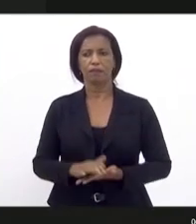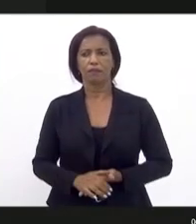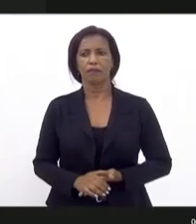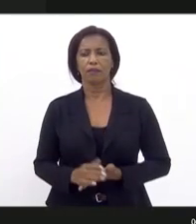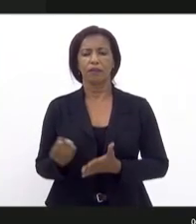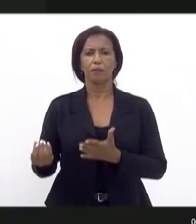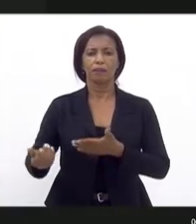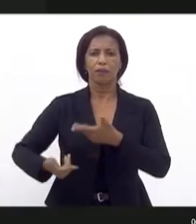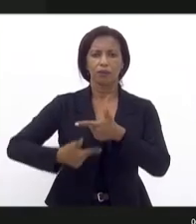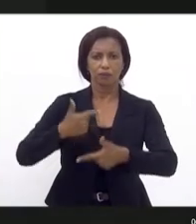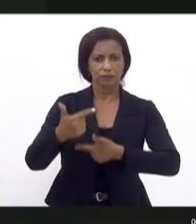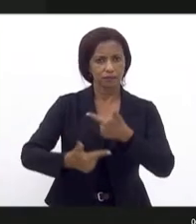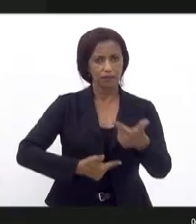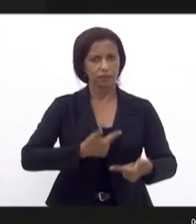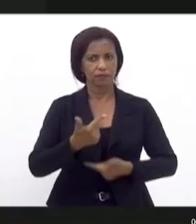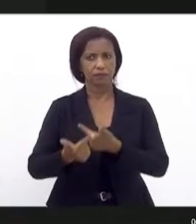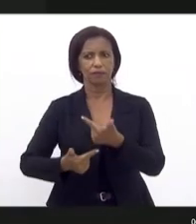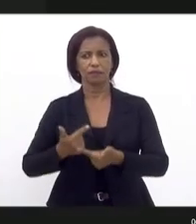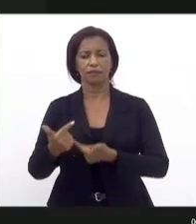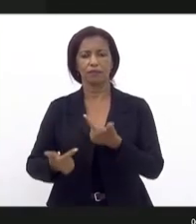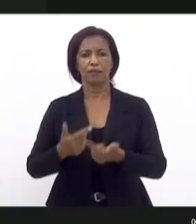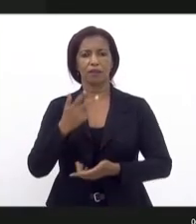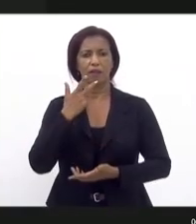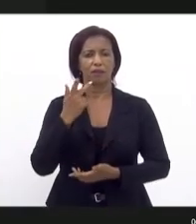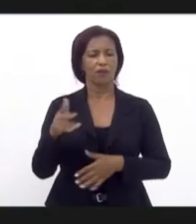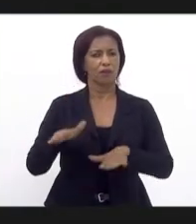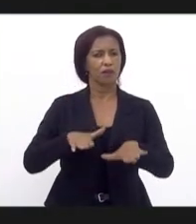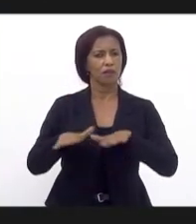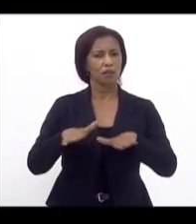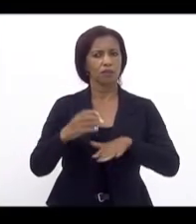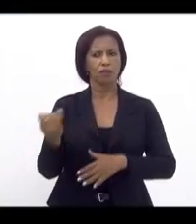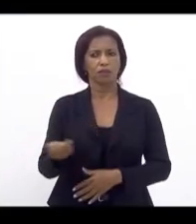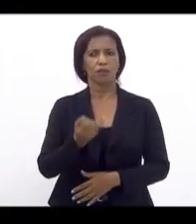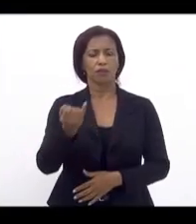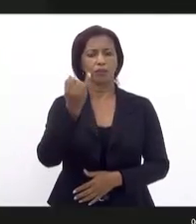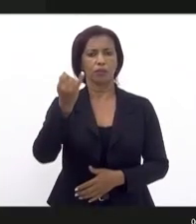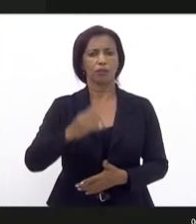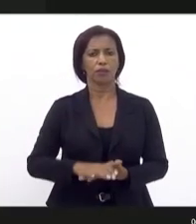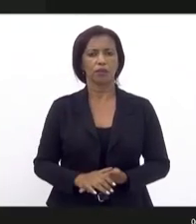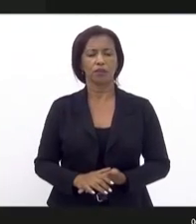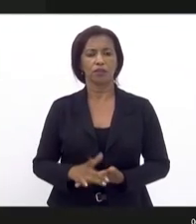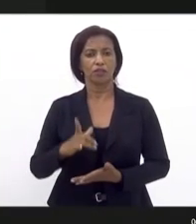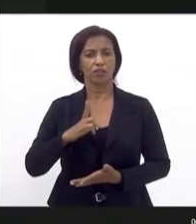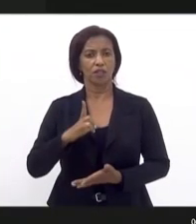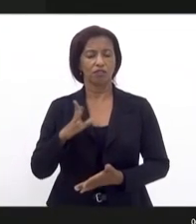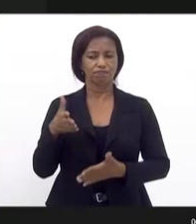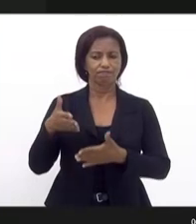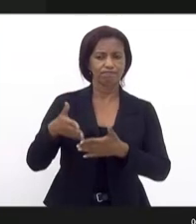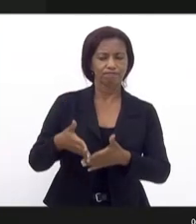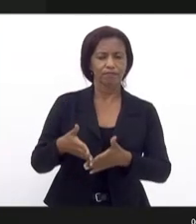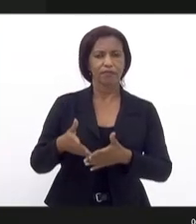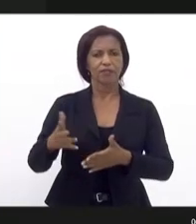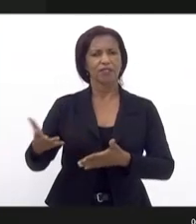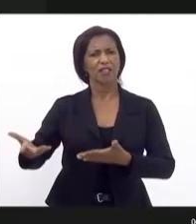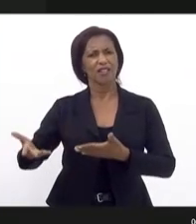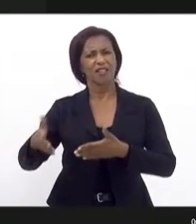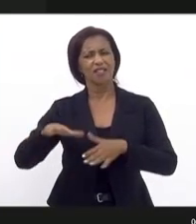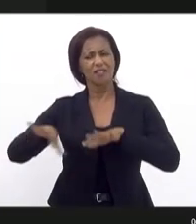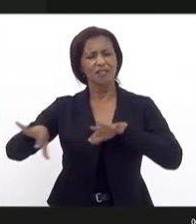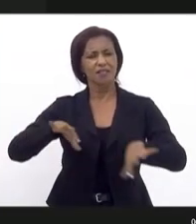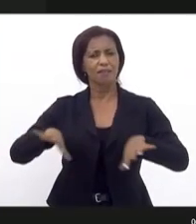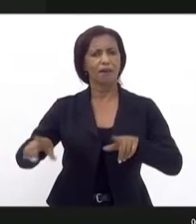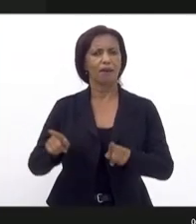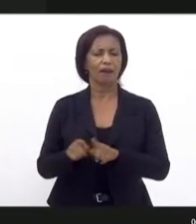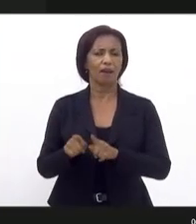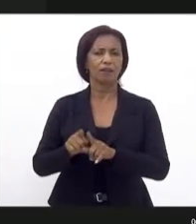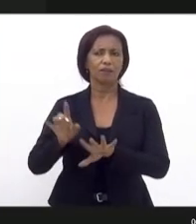pela iniciativa, dizer que esse movimento foi muito importante. A gente vai vendo aí que tem iniciativas isoladas, né? O